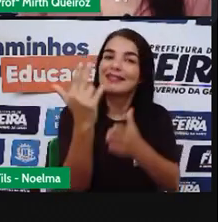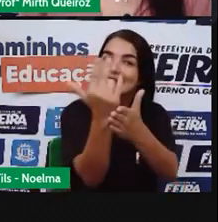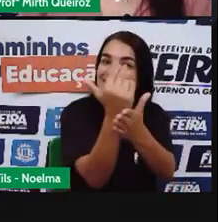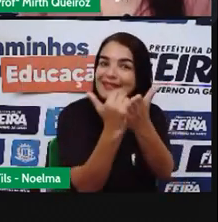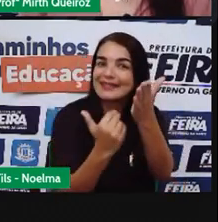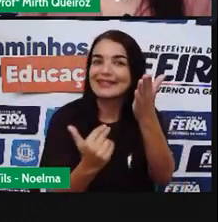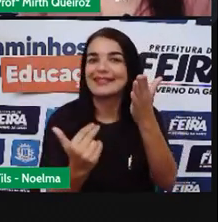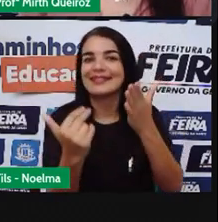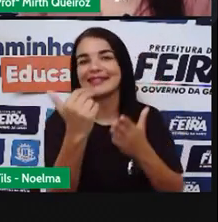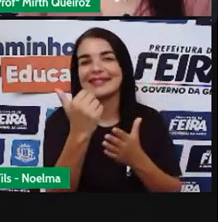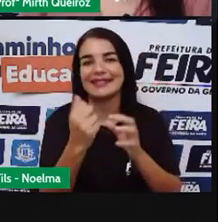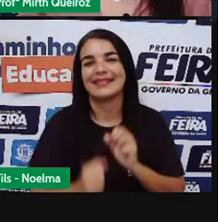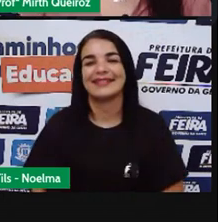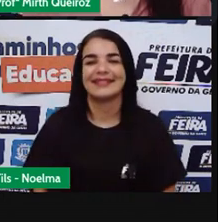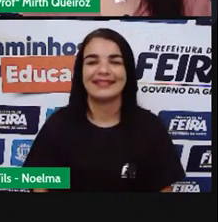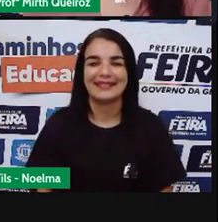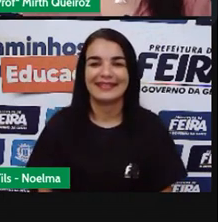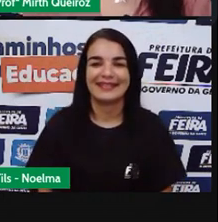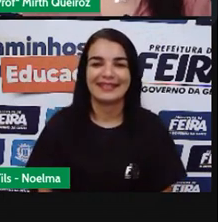arte.